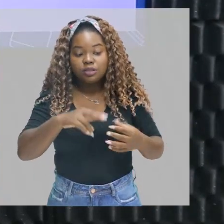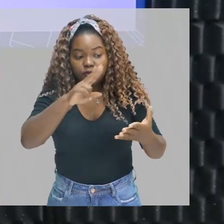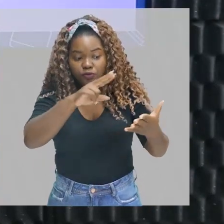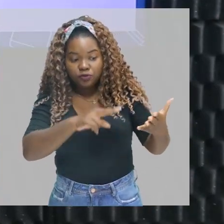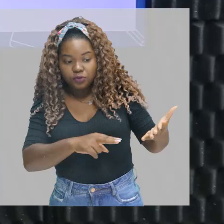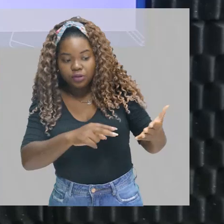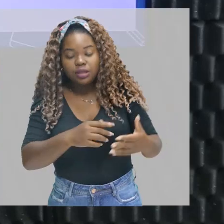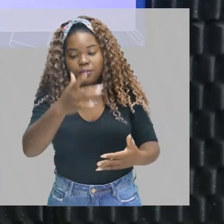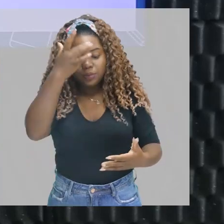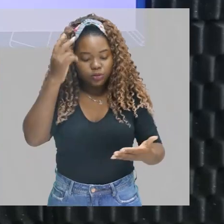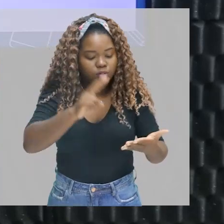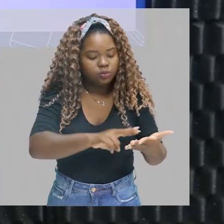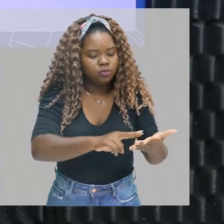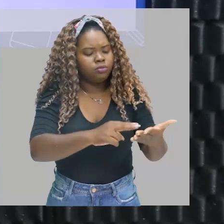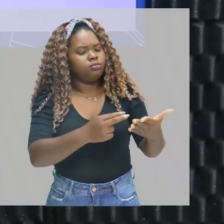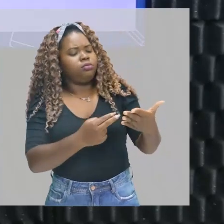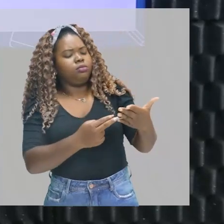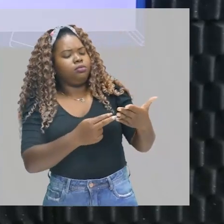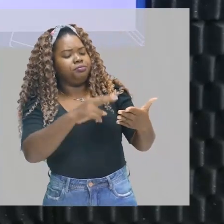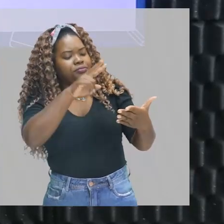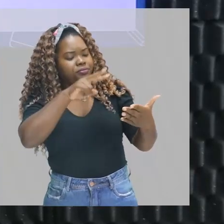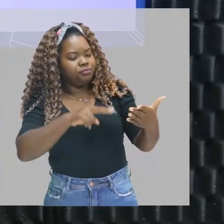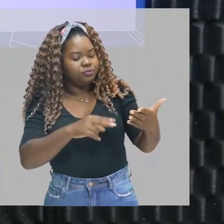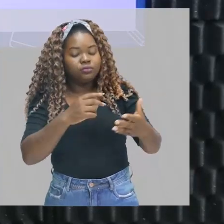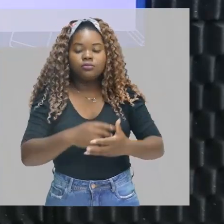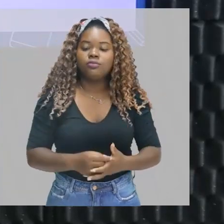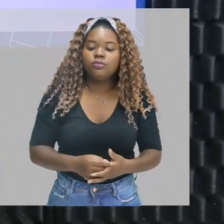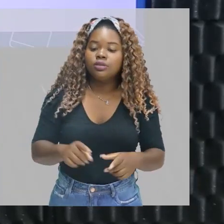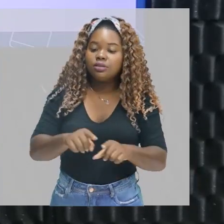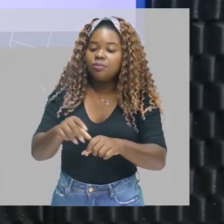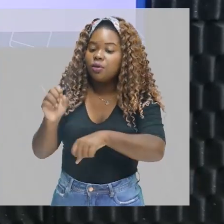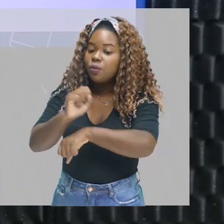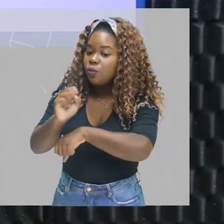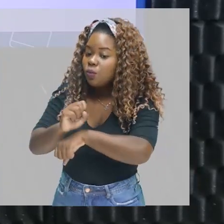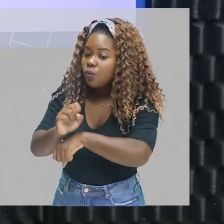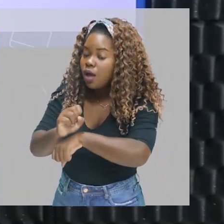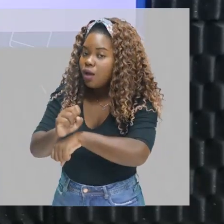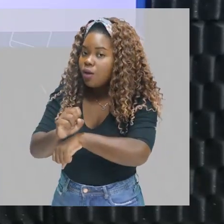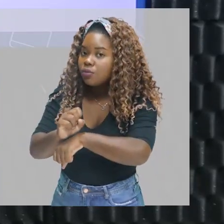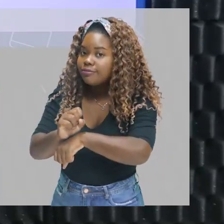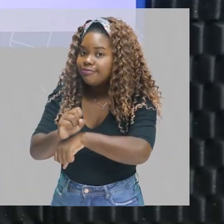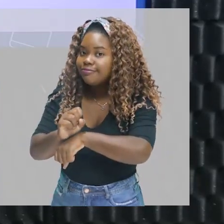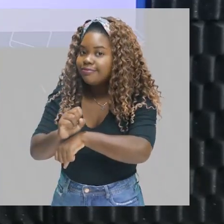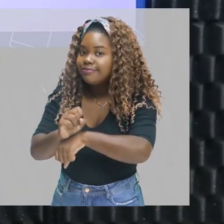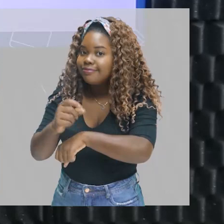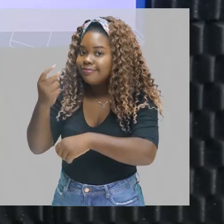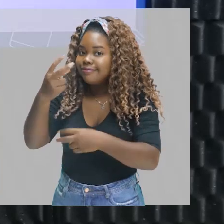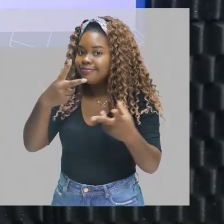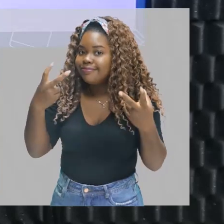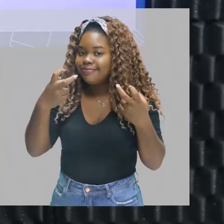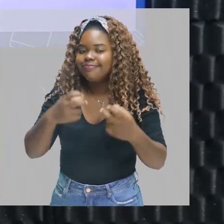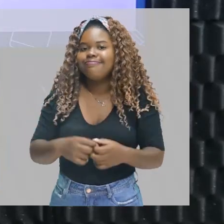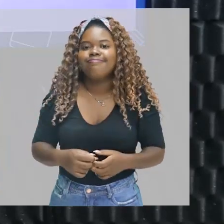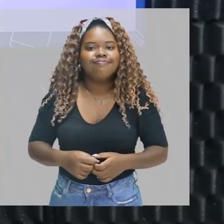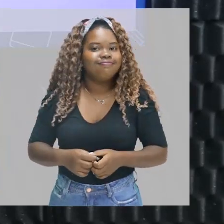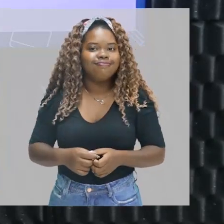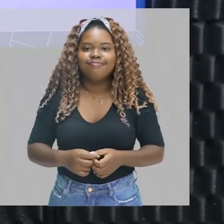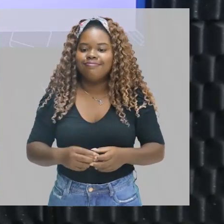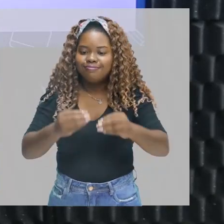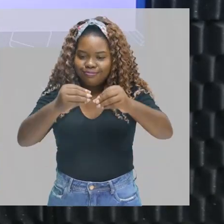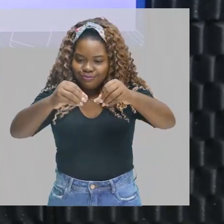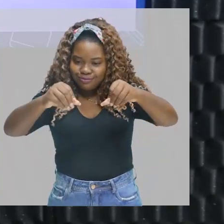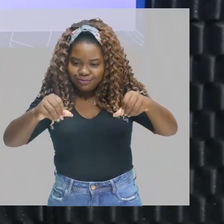se ela tivesse sido lida. No entanto, olhem para o carro. Olha como o carro ficou, né, todo batido,